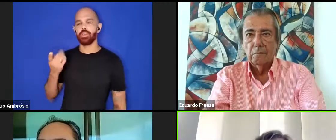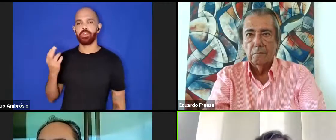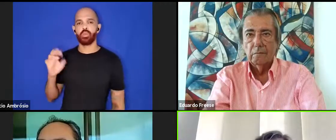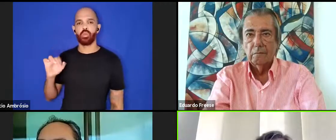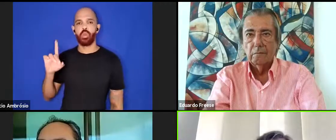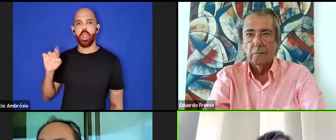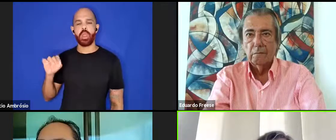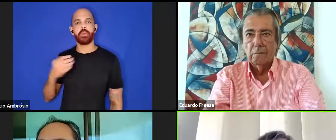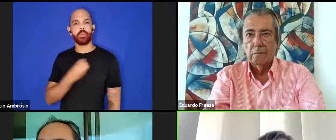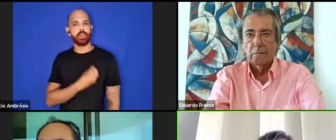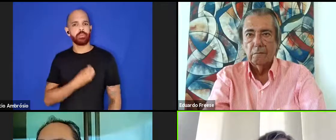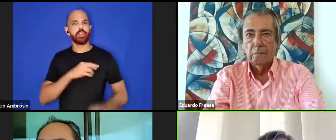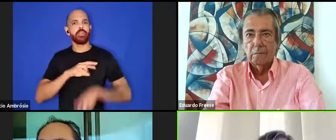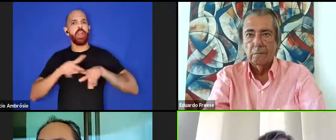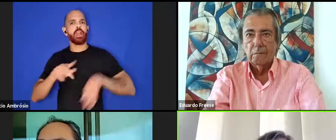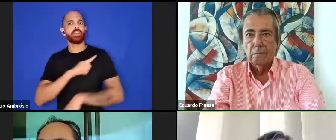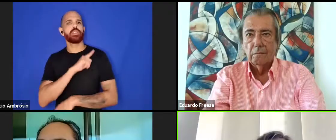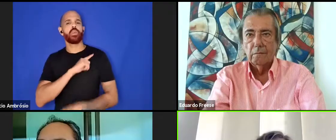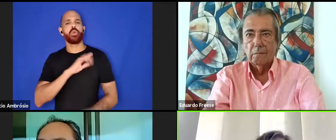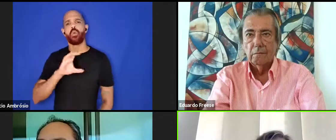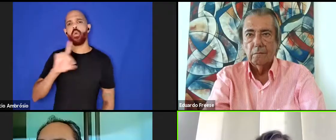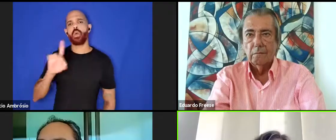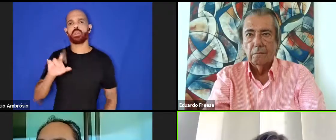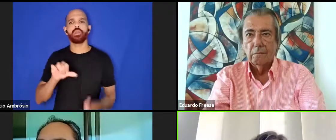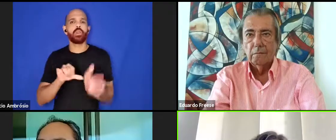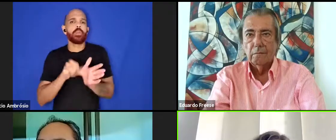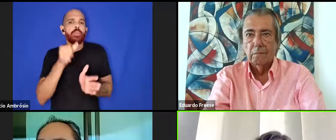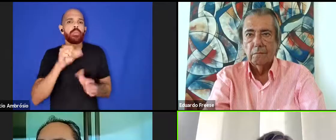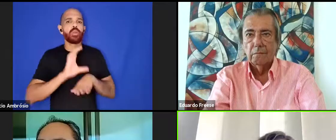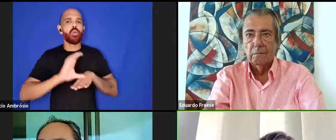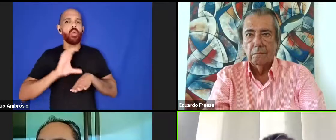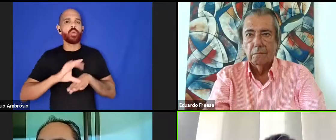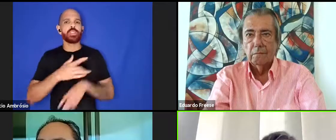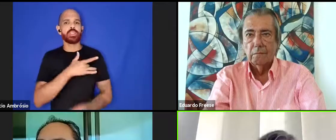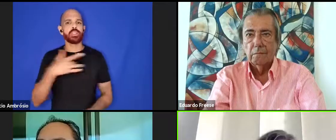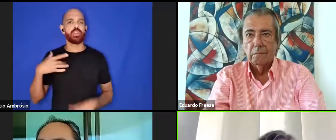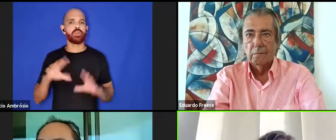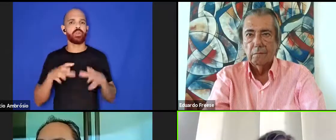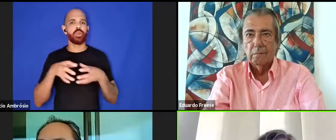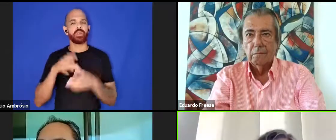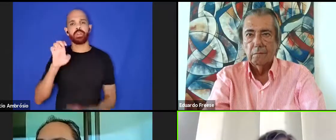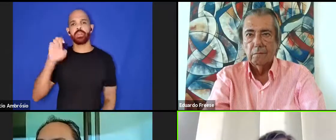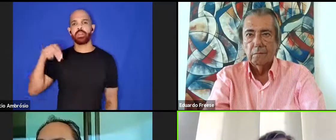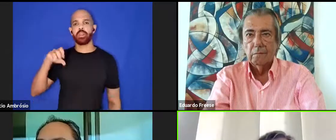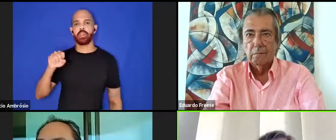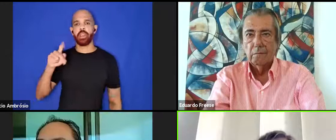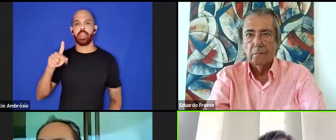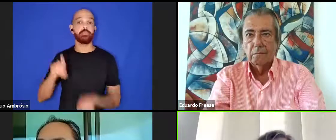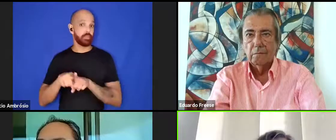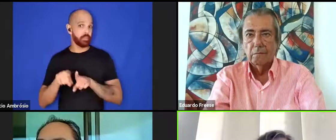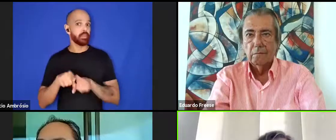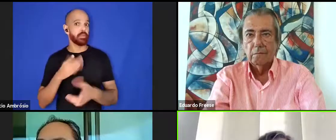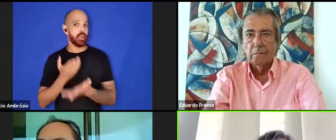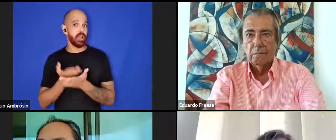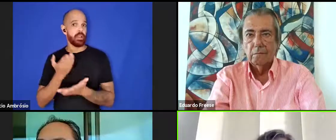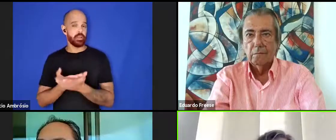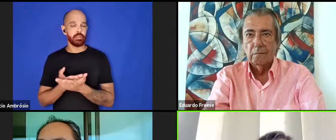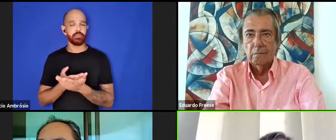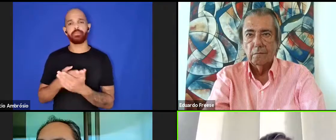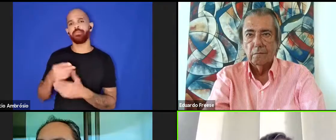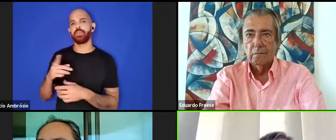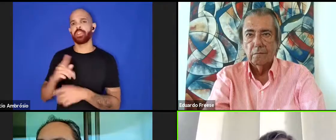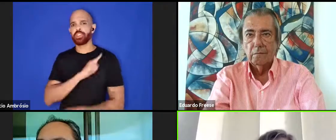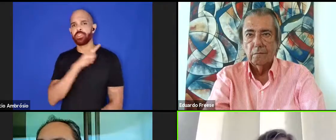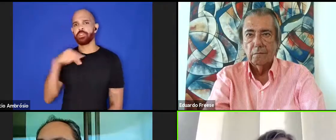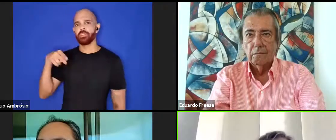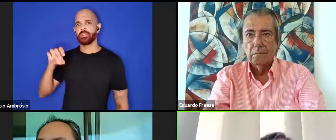de gestão, desde a coordenação dos primeiros cursos de saúde pública, descentralizados da ENSP, que eu também fui aluna, até a gestão do NESC, da pós-graduação,